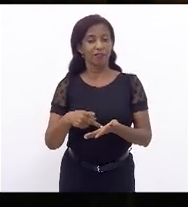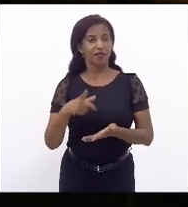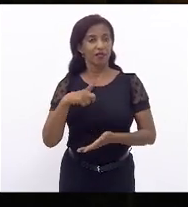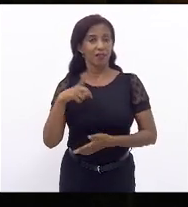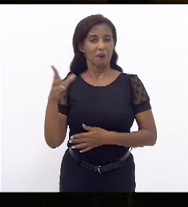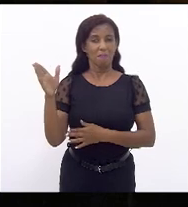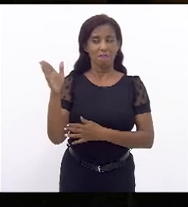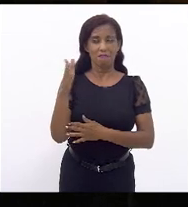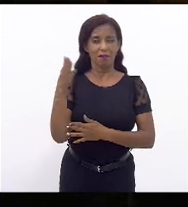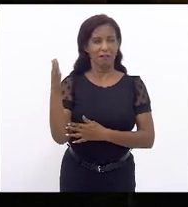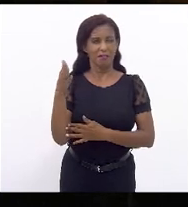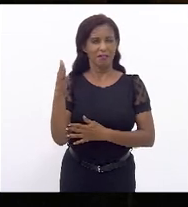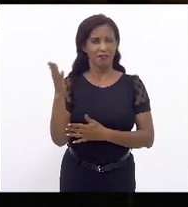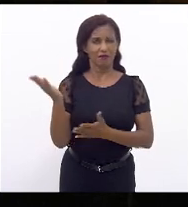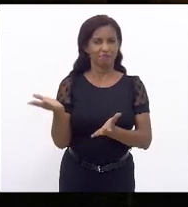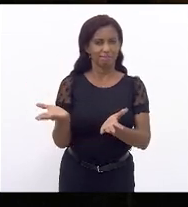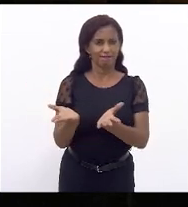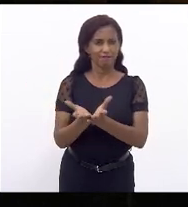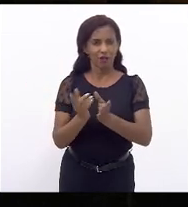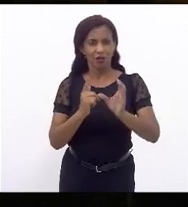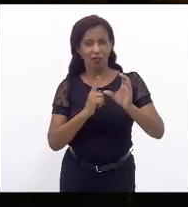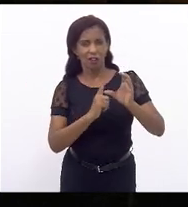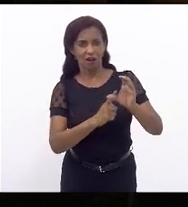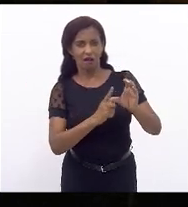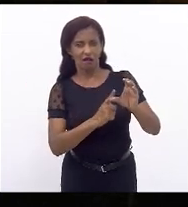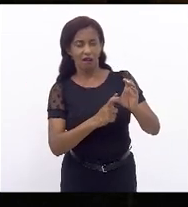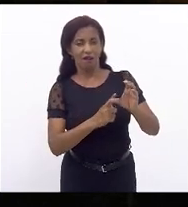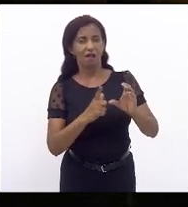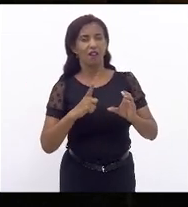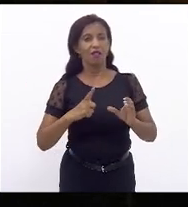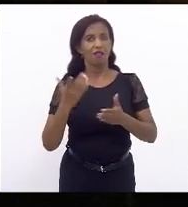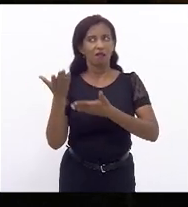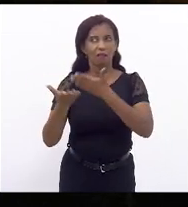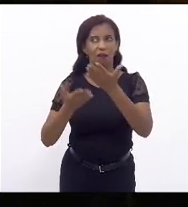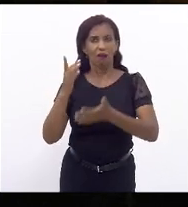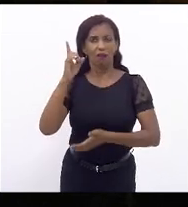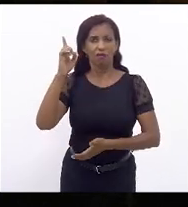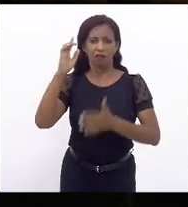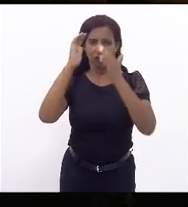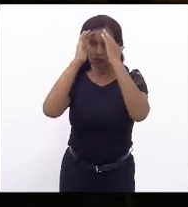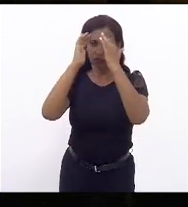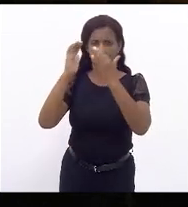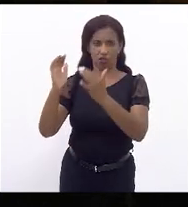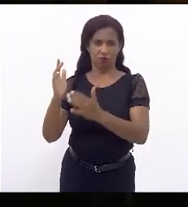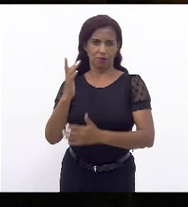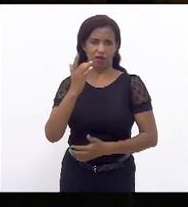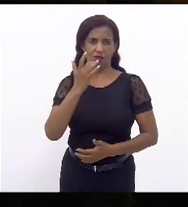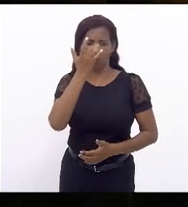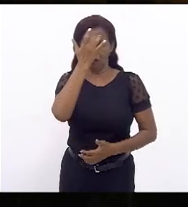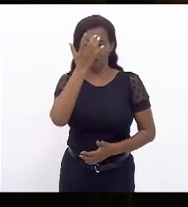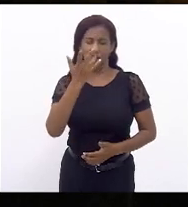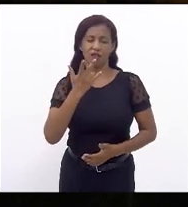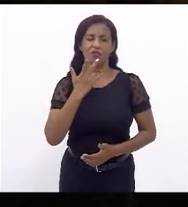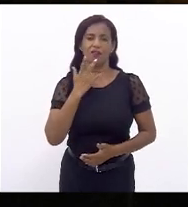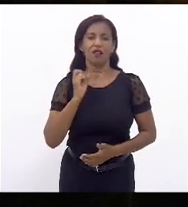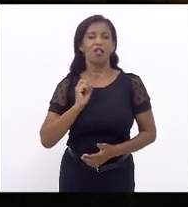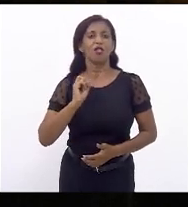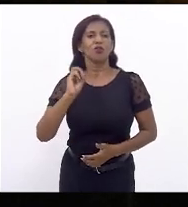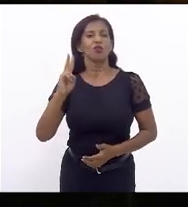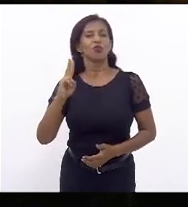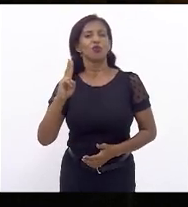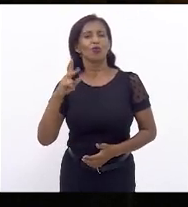nossa bandeira cristã e trata Deus com tanto respeito, é lógico que é fácil falar assim, eu sou uma